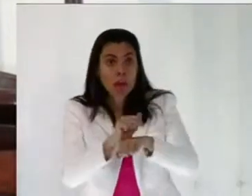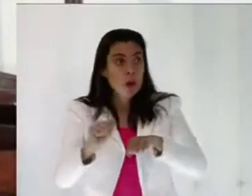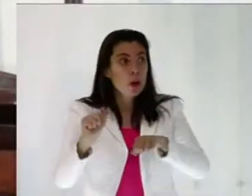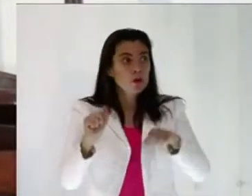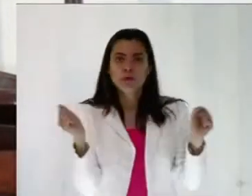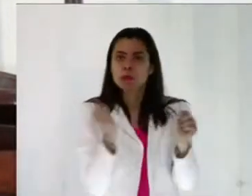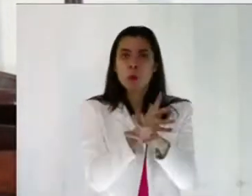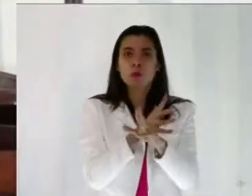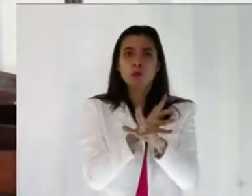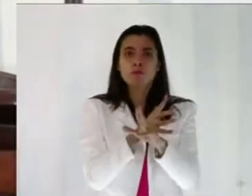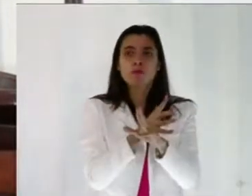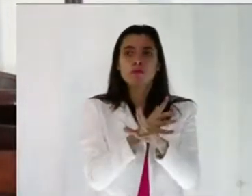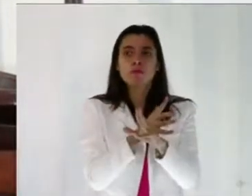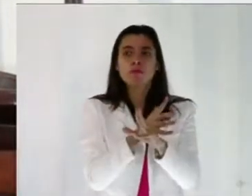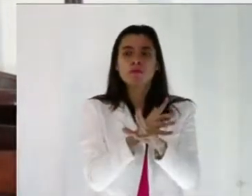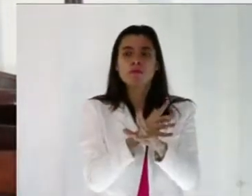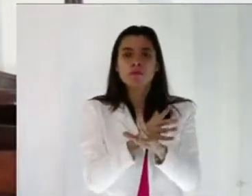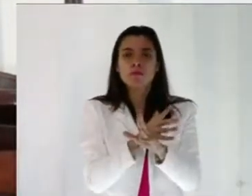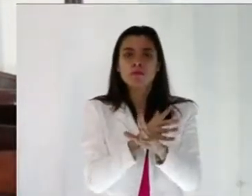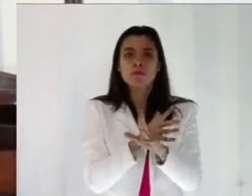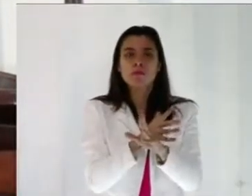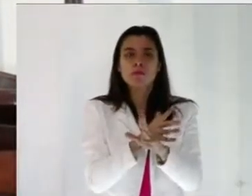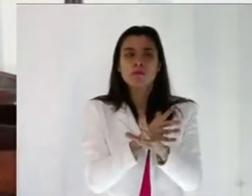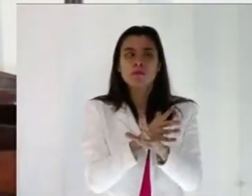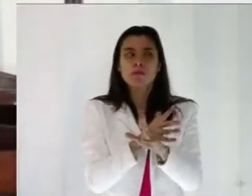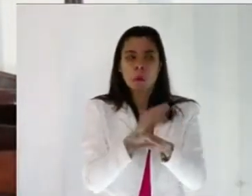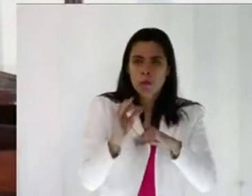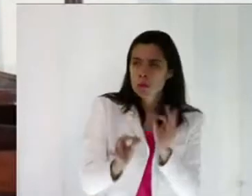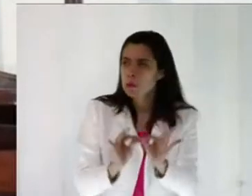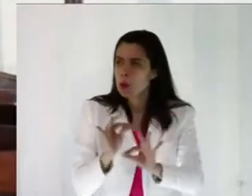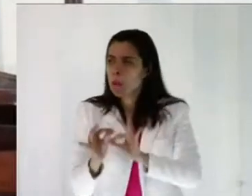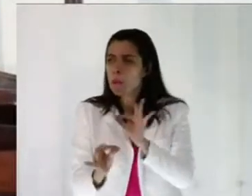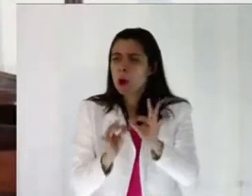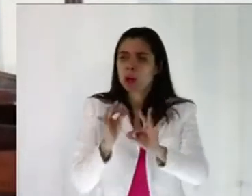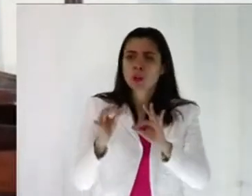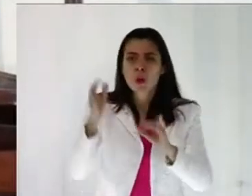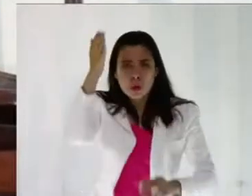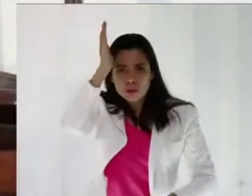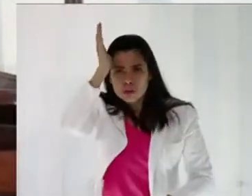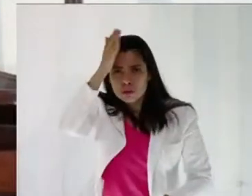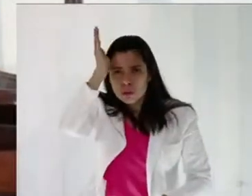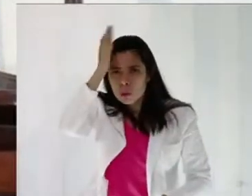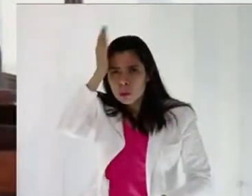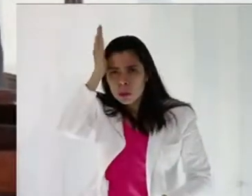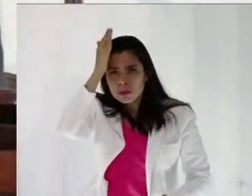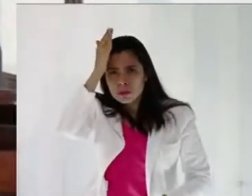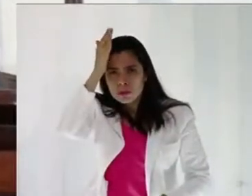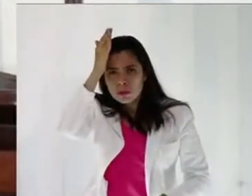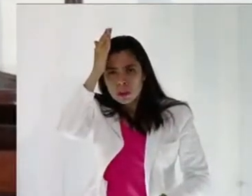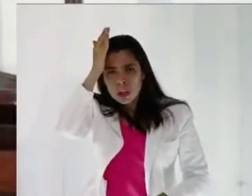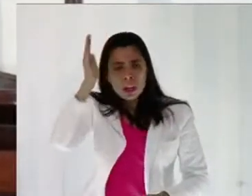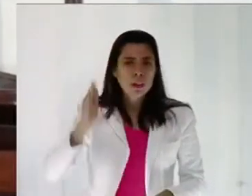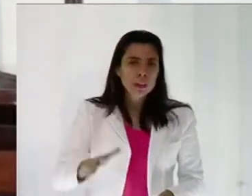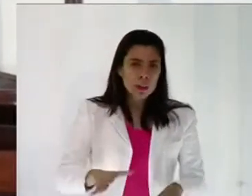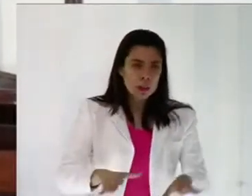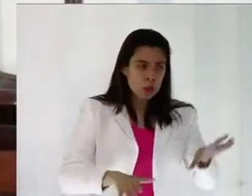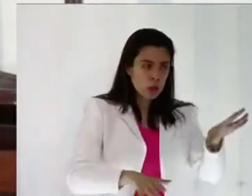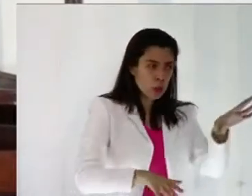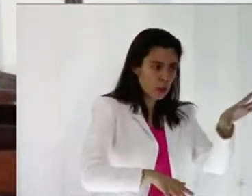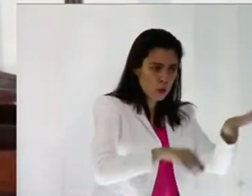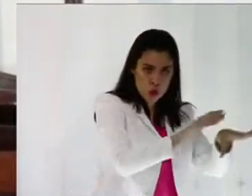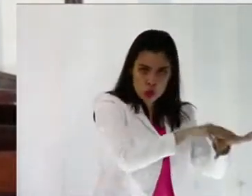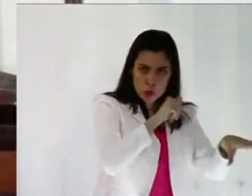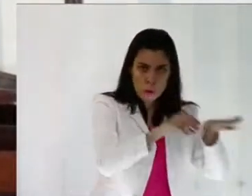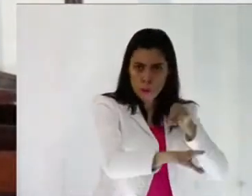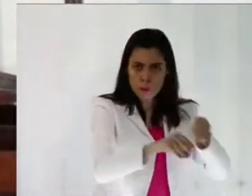3, que ele levantou-se de madrugada, preparou o jumento, tomou consigo 2 dos seus servos, juntamente